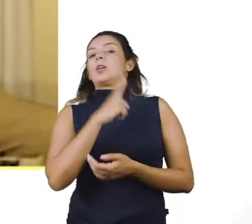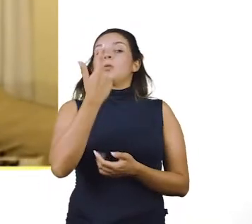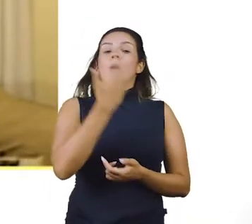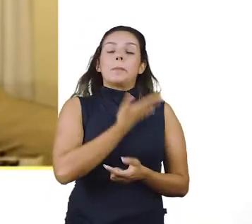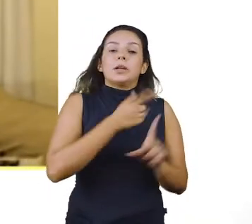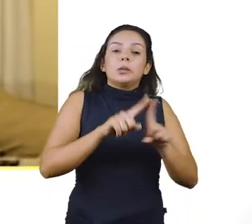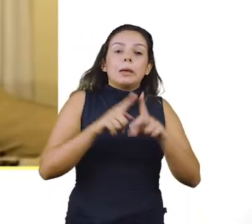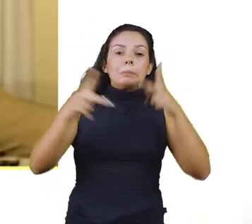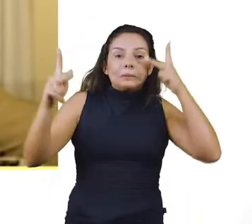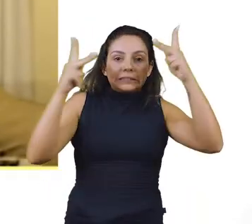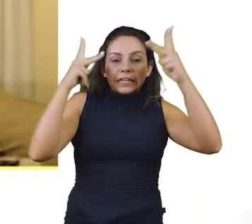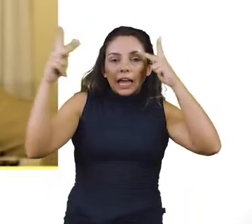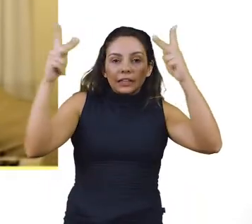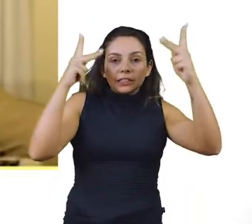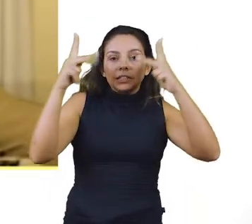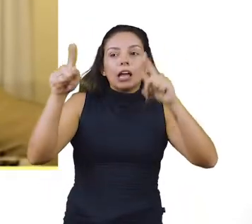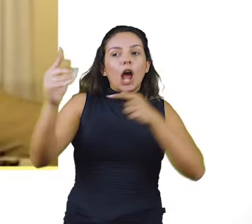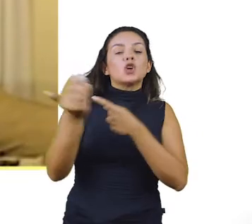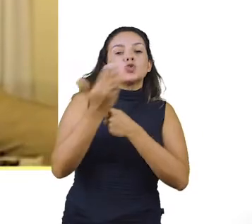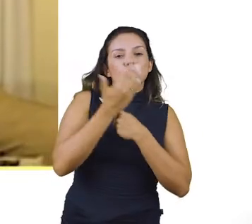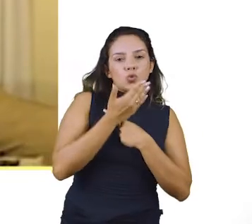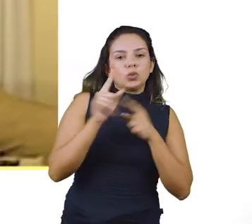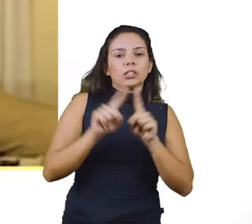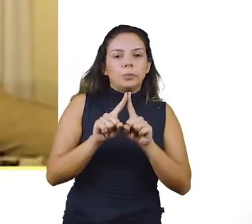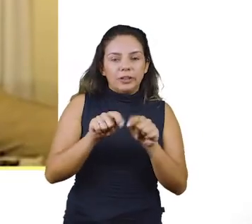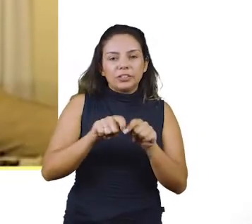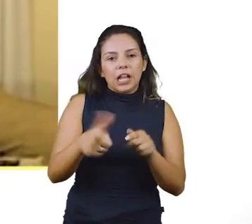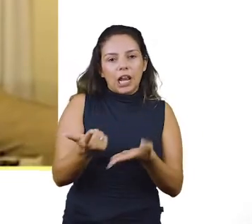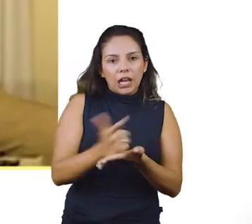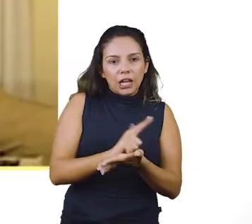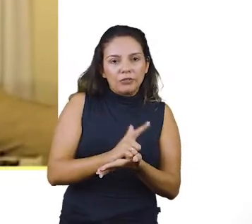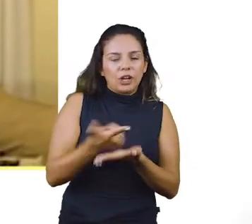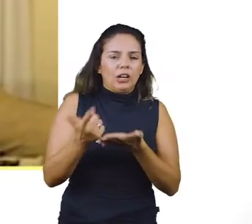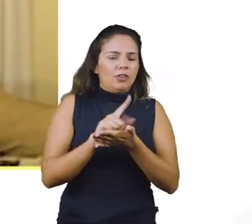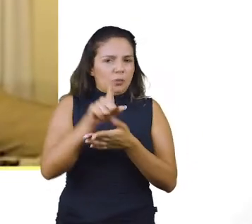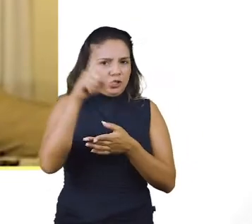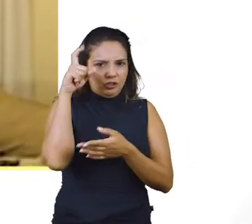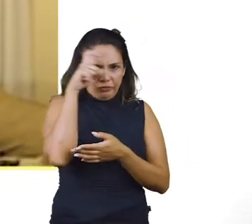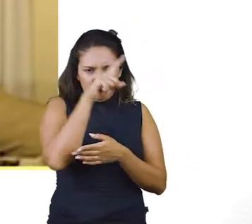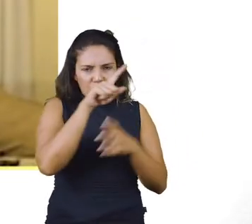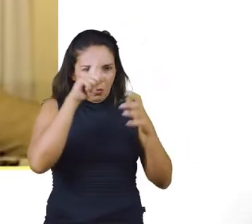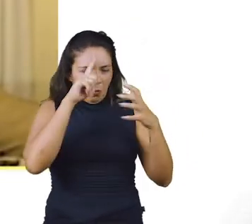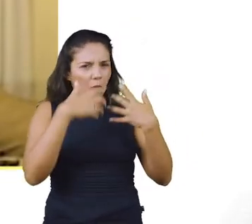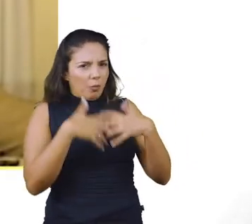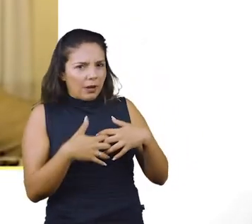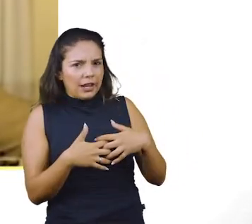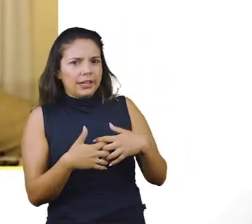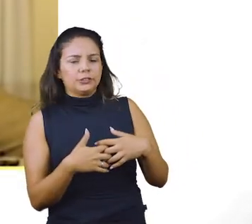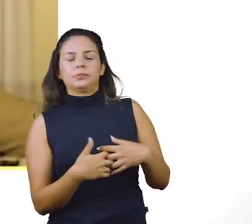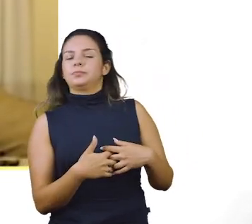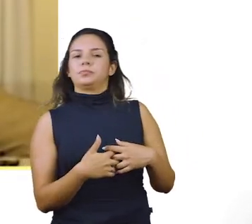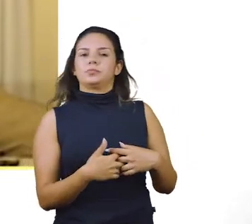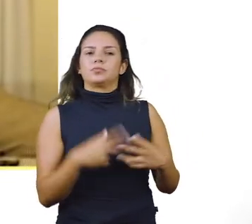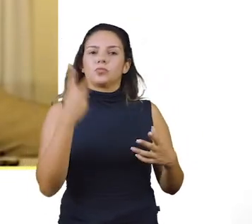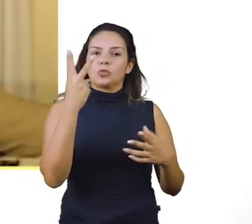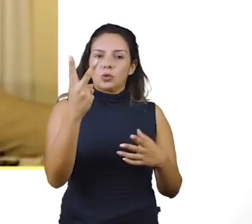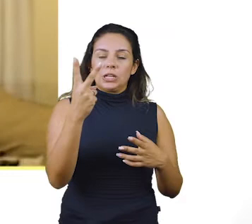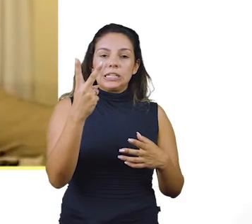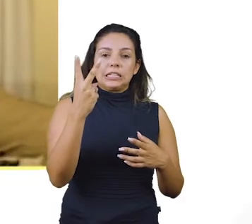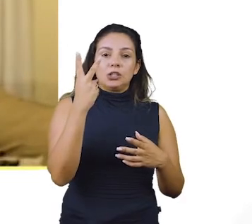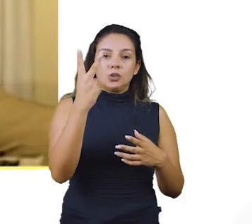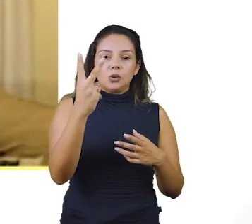psiquiatra que também está me ajudando nessa questão. É um livro complexo, ele passou por dois